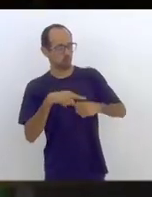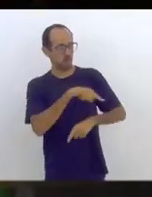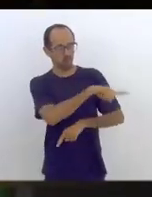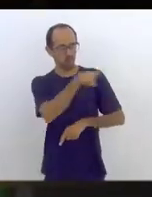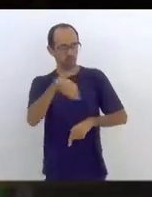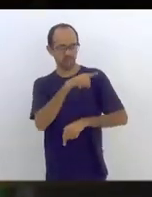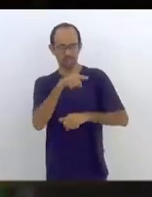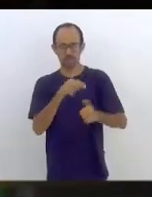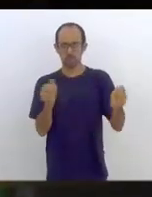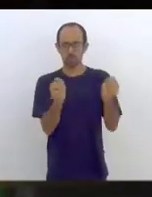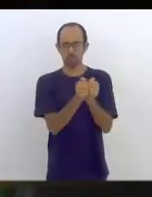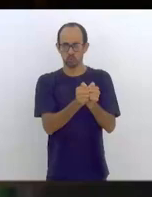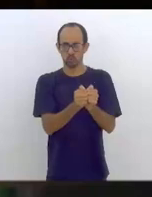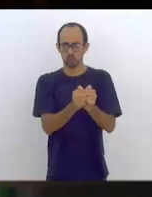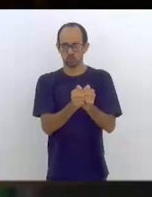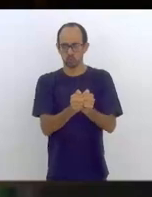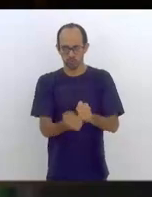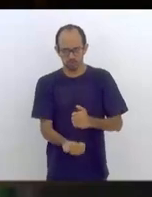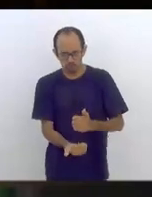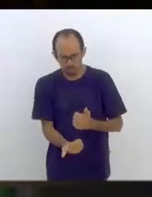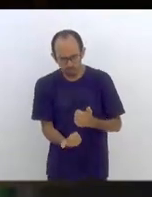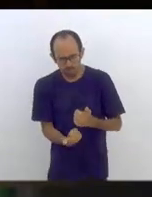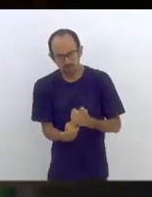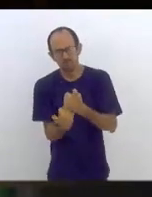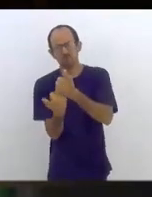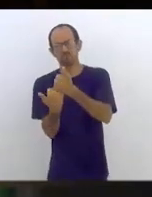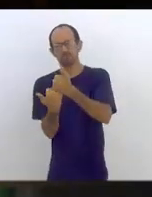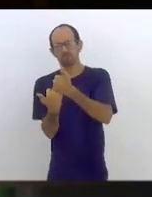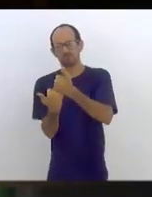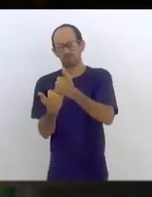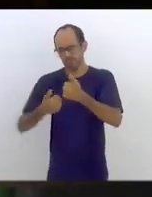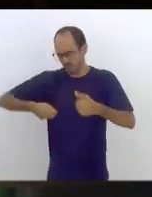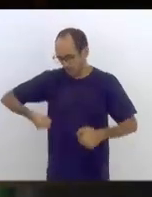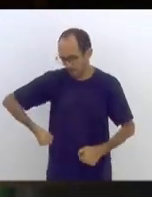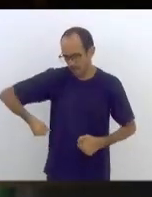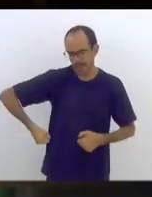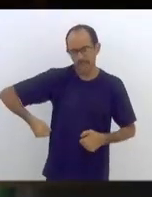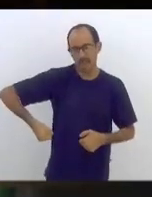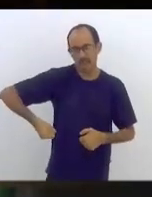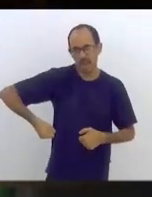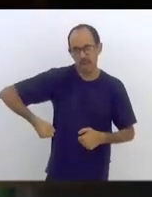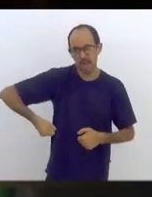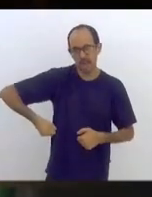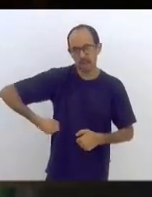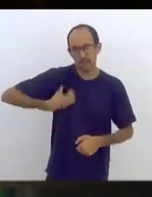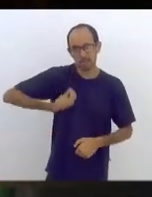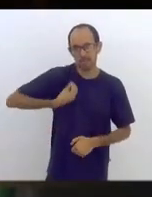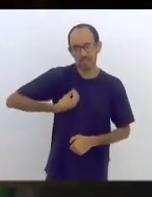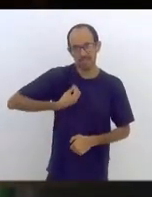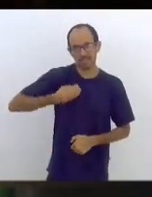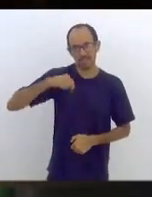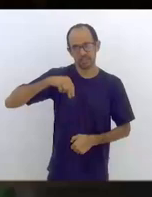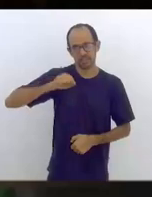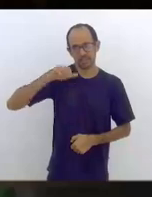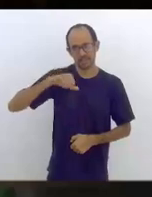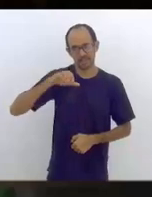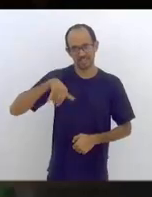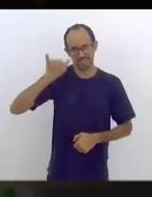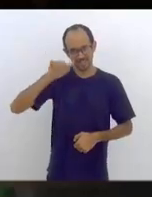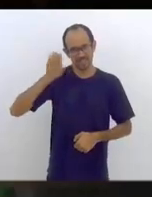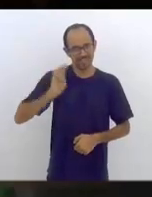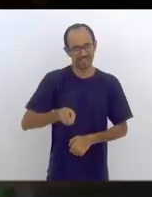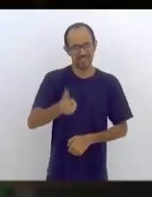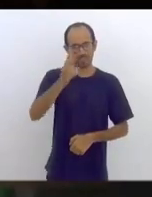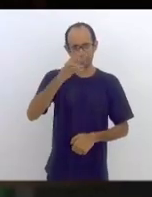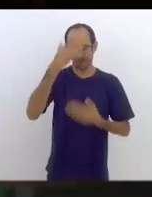aqui comigo, me segurando nessa bengala com muita garra e com muita honra. Presente, Nancy, sempre. Obrigada.